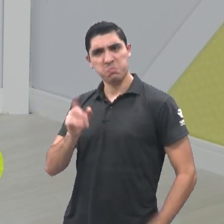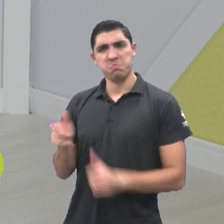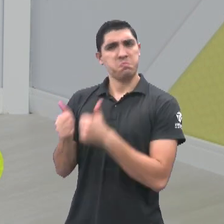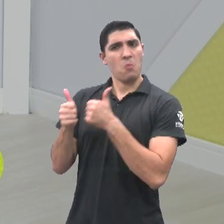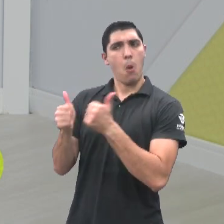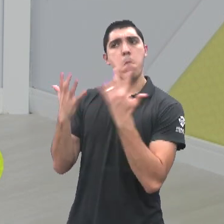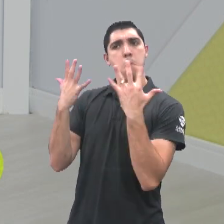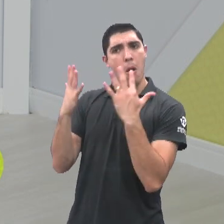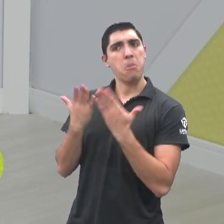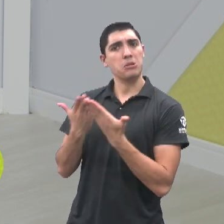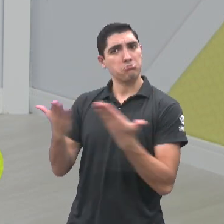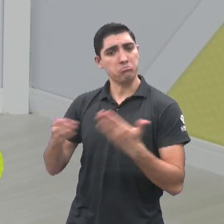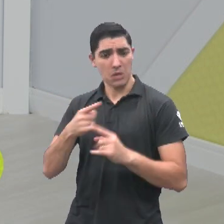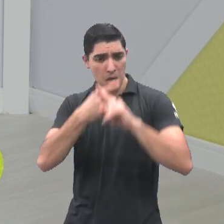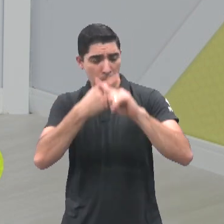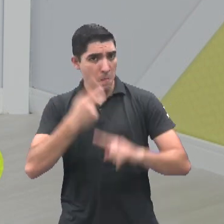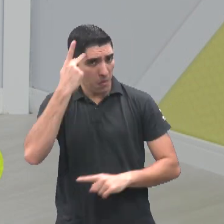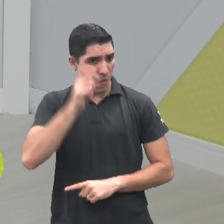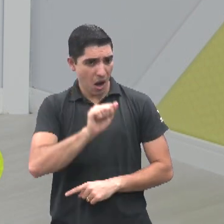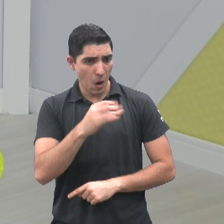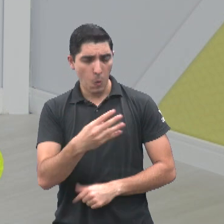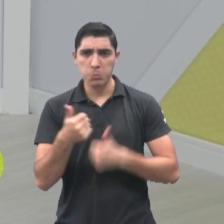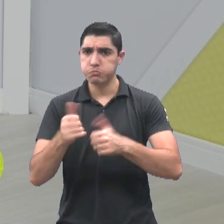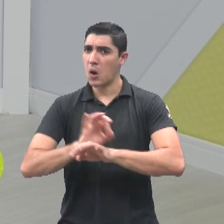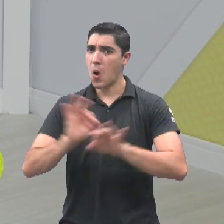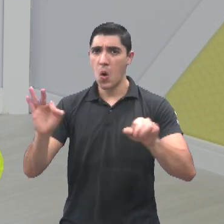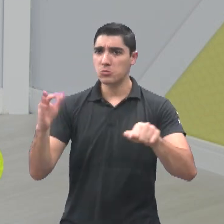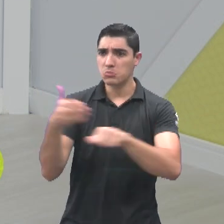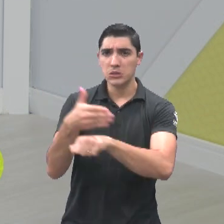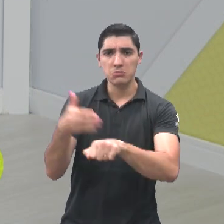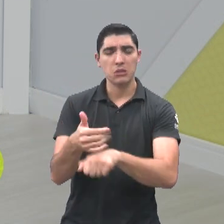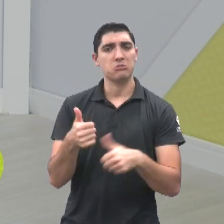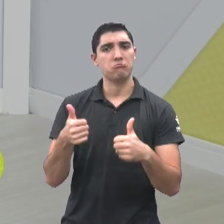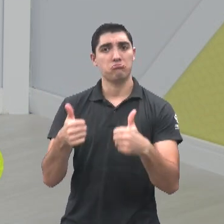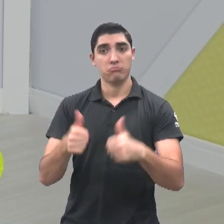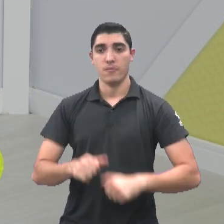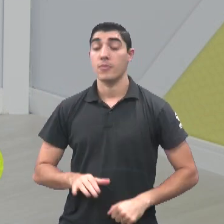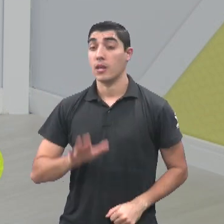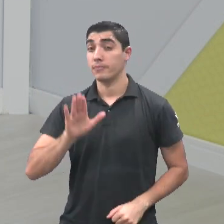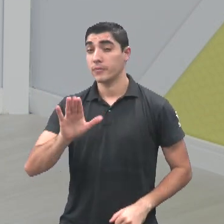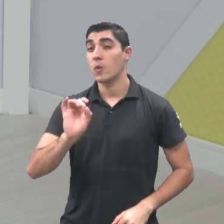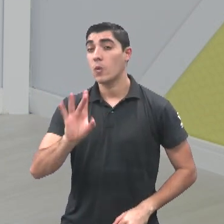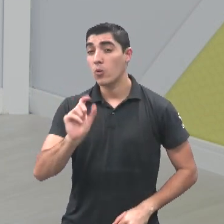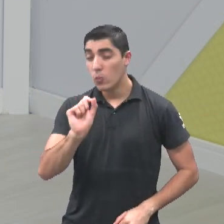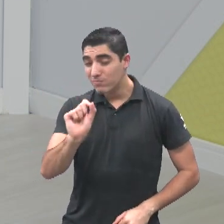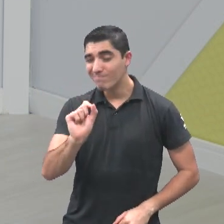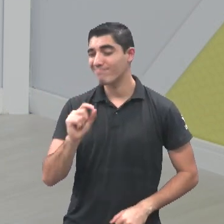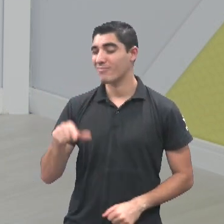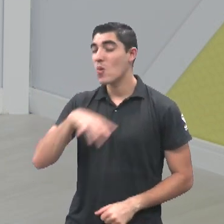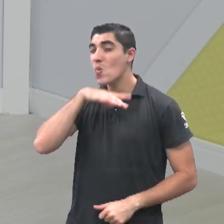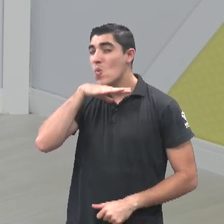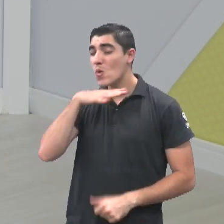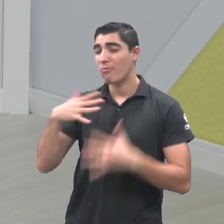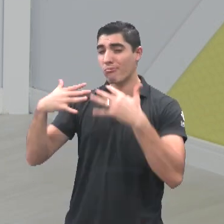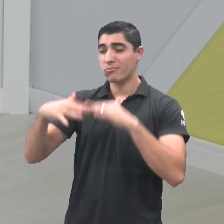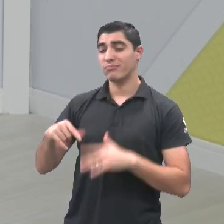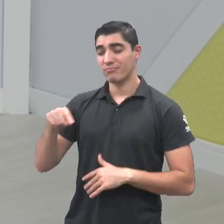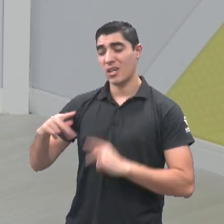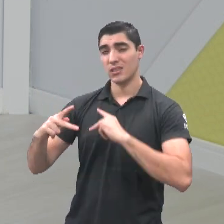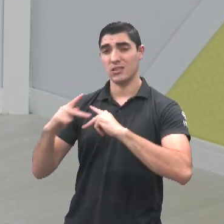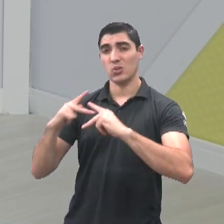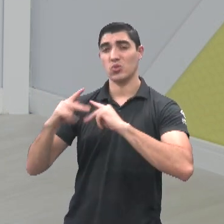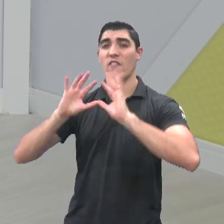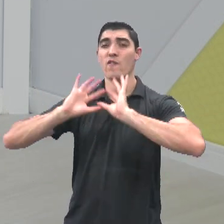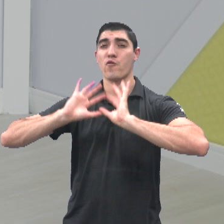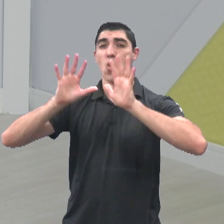Série A4 de 2025. Brunão, mudando de assunto, quem não está fazendo um campeonato legal é o São José Vôlei, né? A gente fala agora